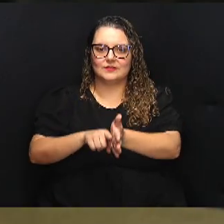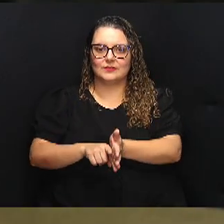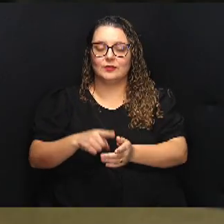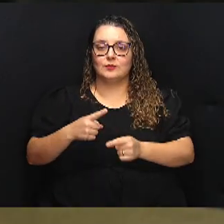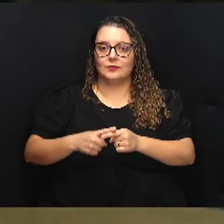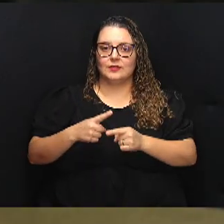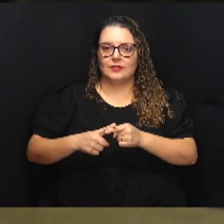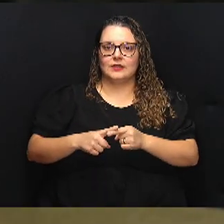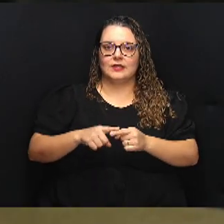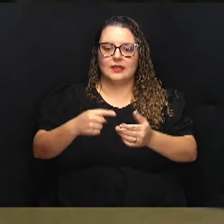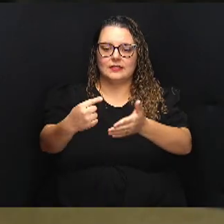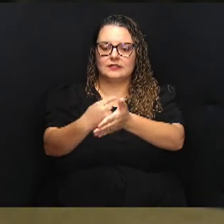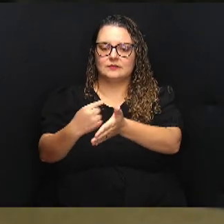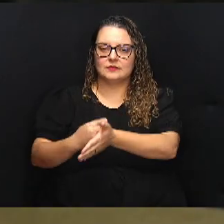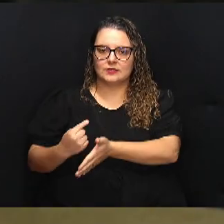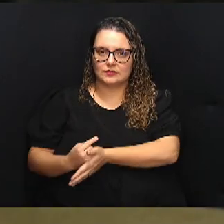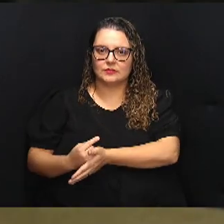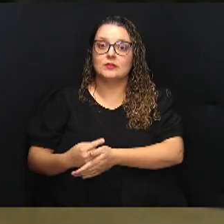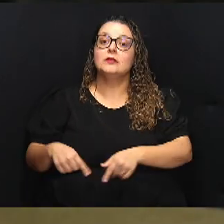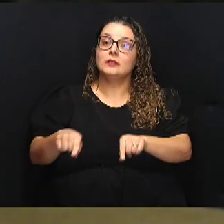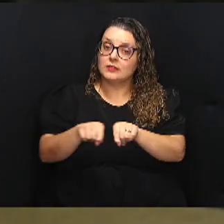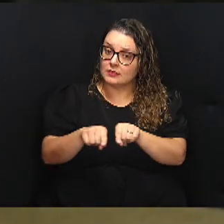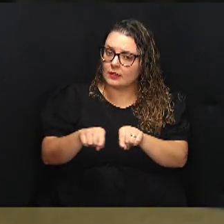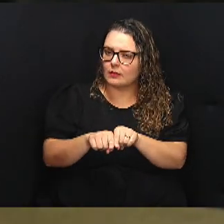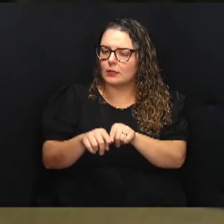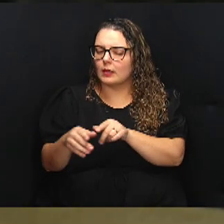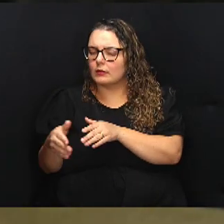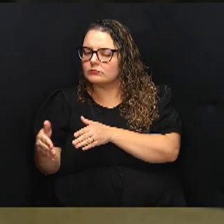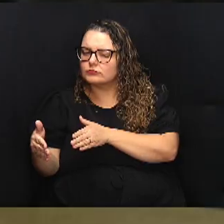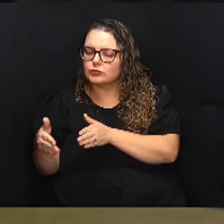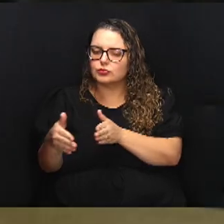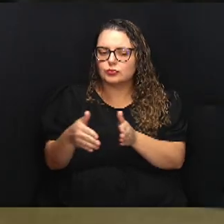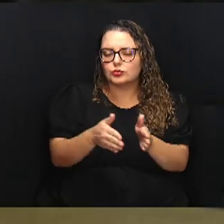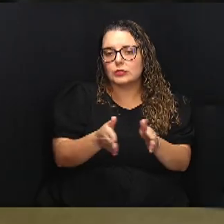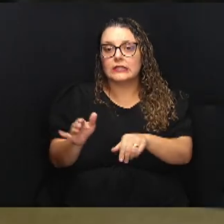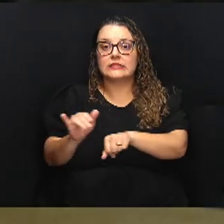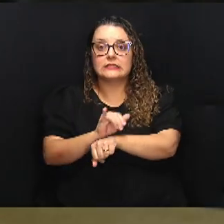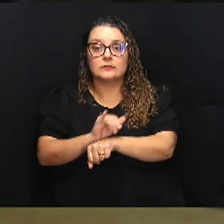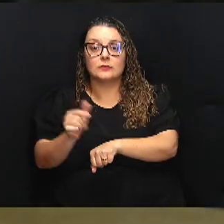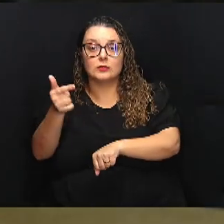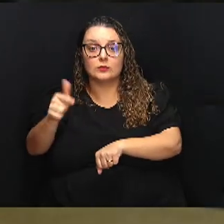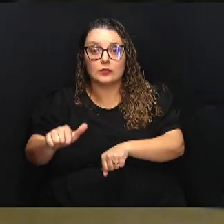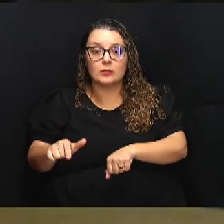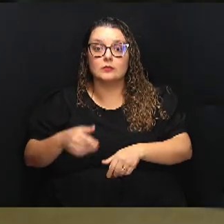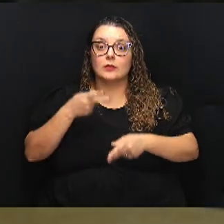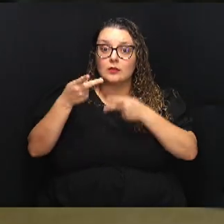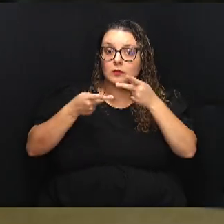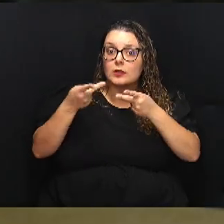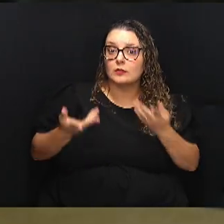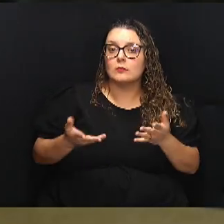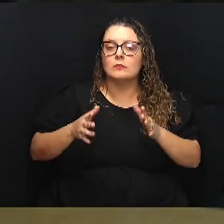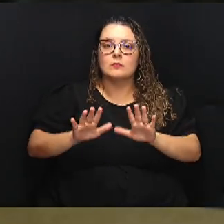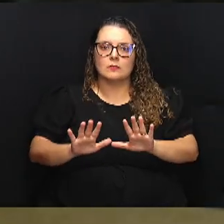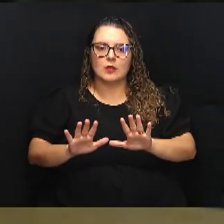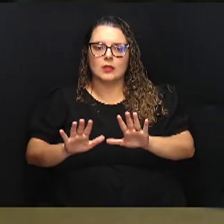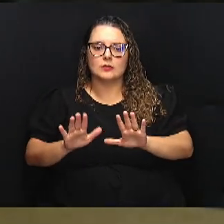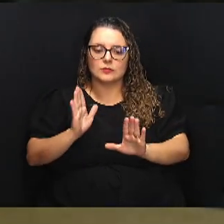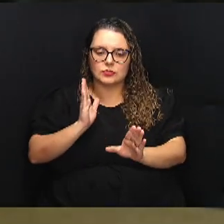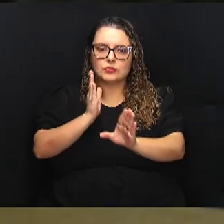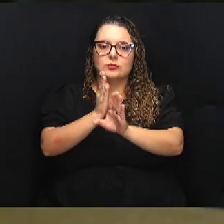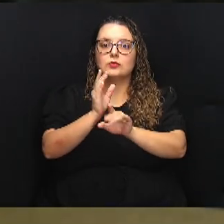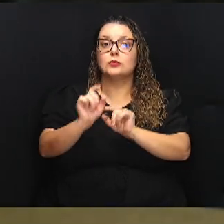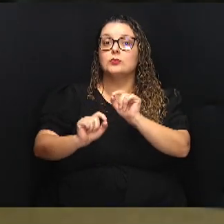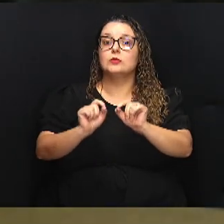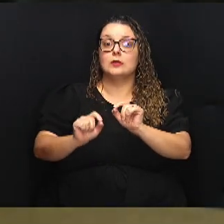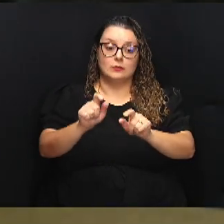perguntas dos telespectadores também nos levam a caminhos para a gente poder continuar falar, mas daí a gente vai de encontro com o que